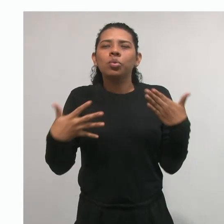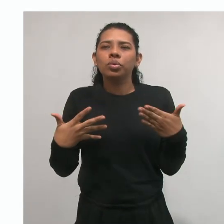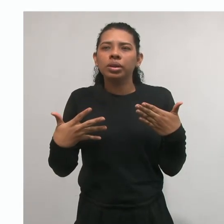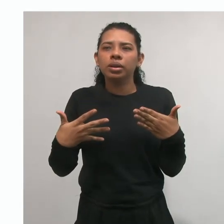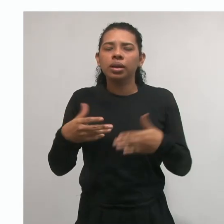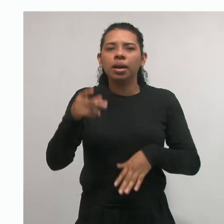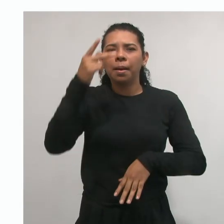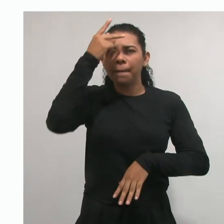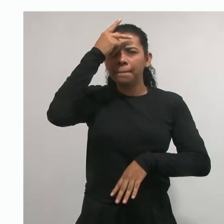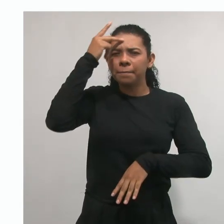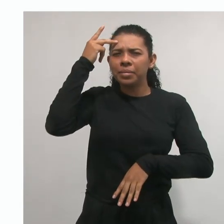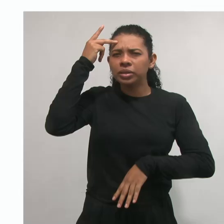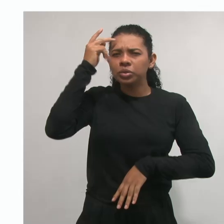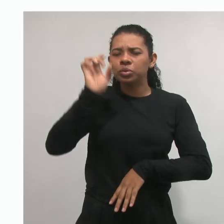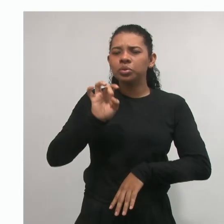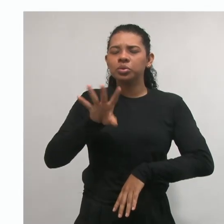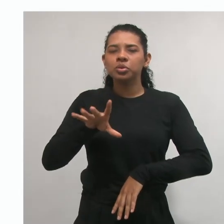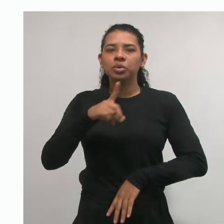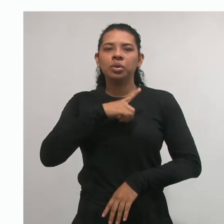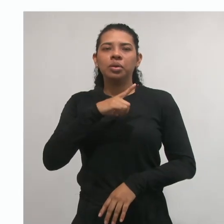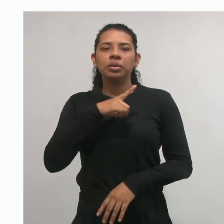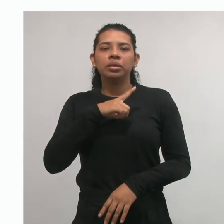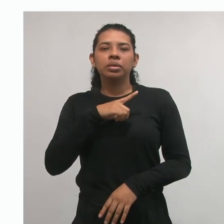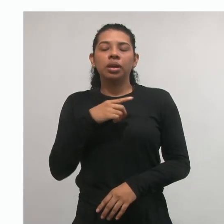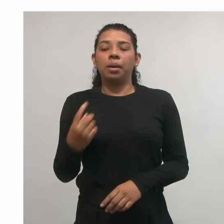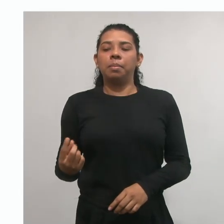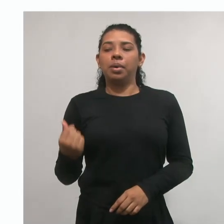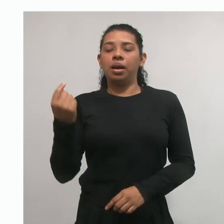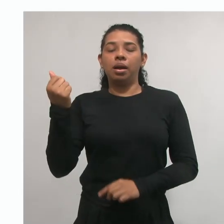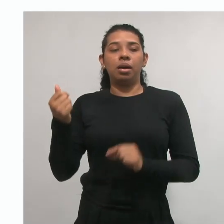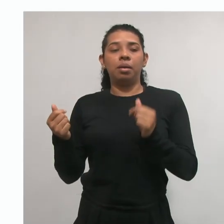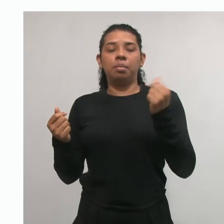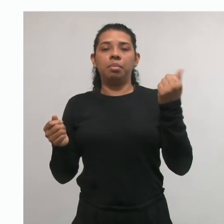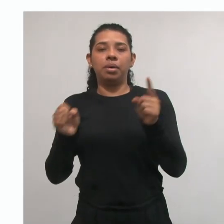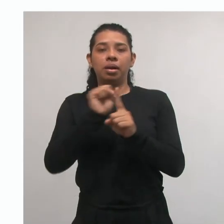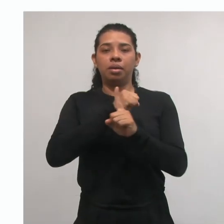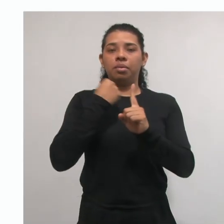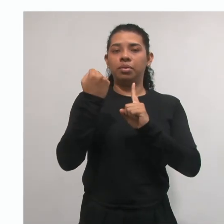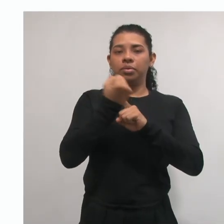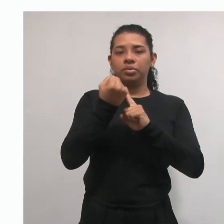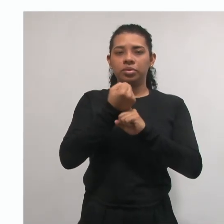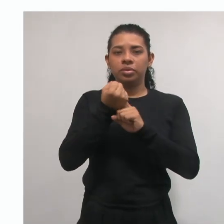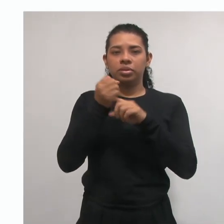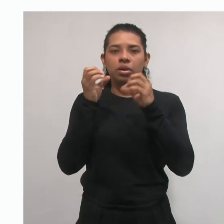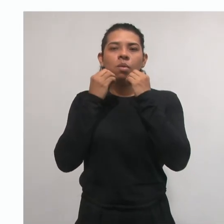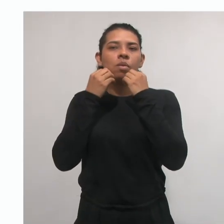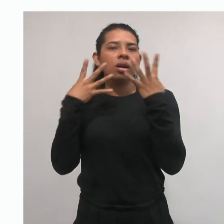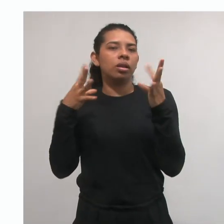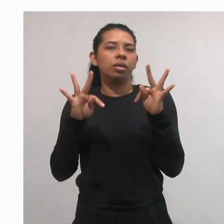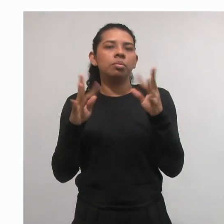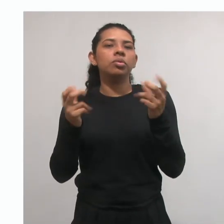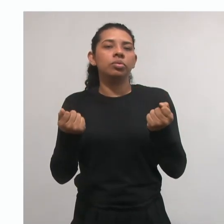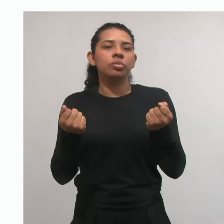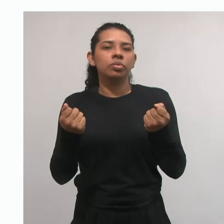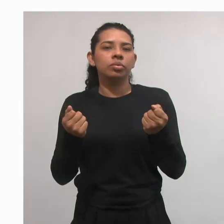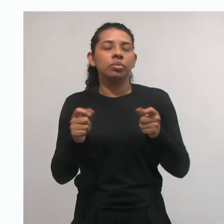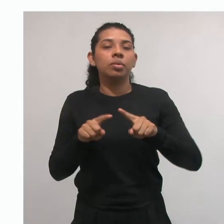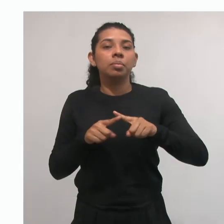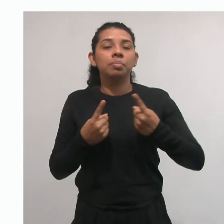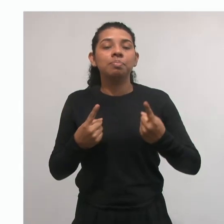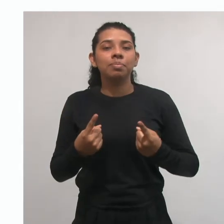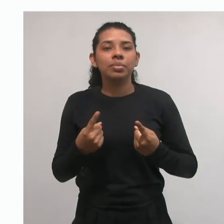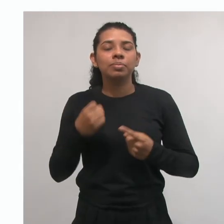ou seja, quem possui o privilégio social possui o privilégio epistêmico. Então,